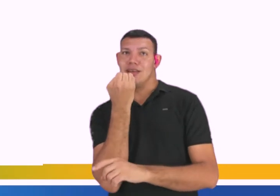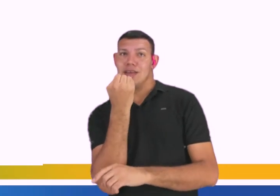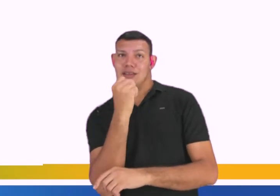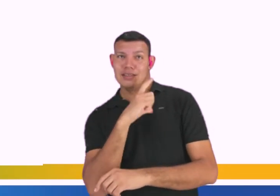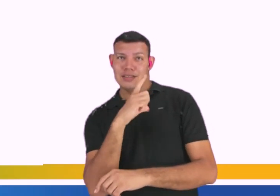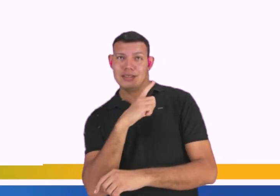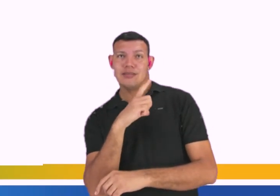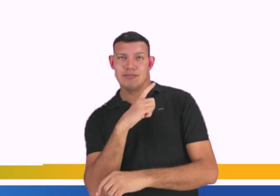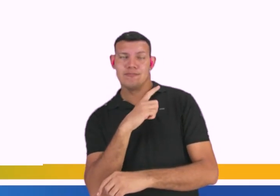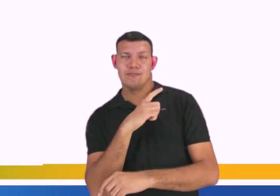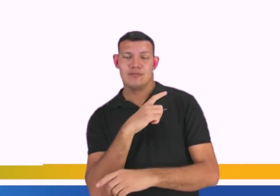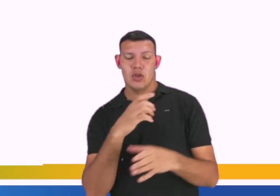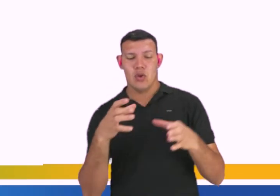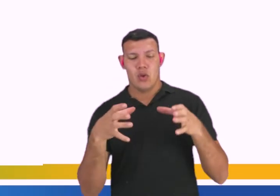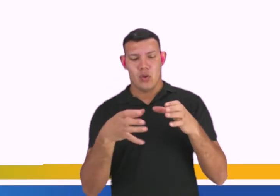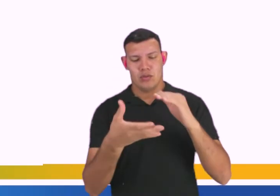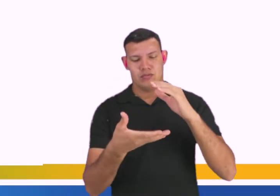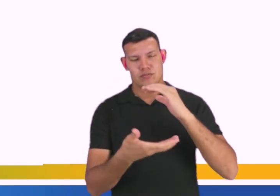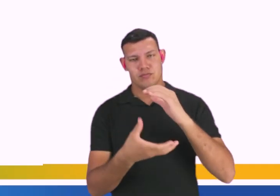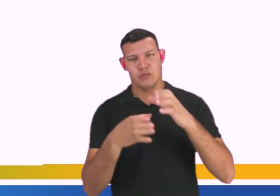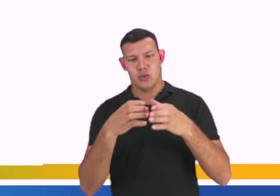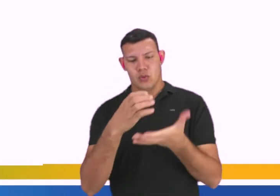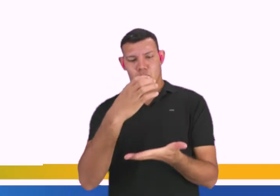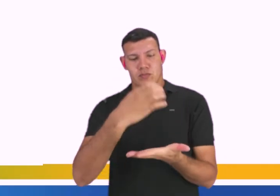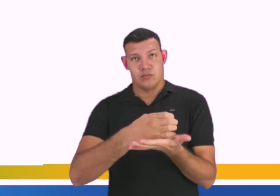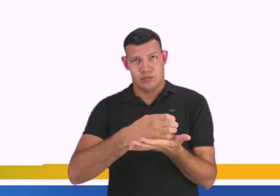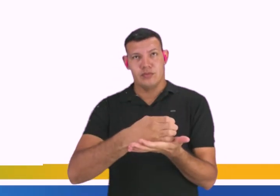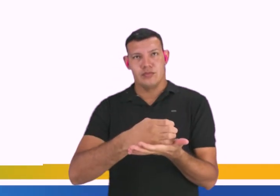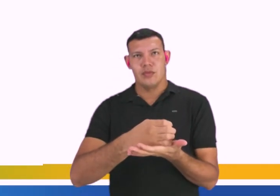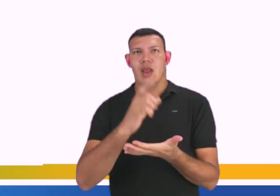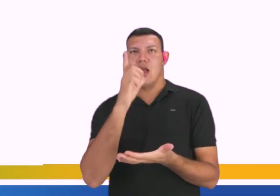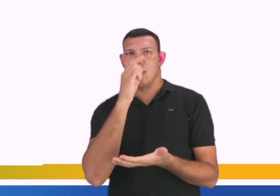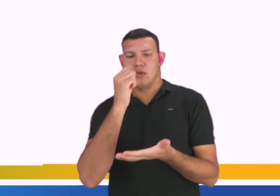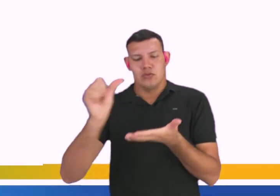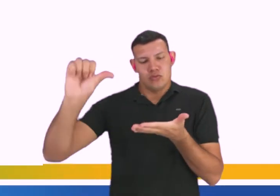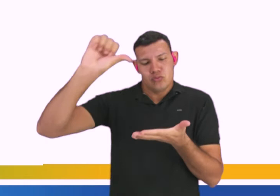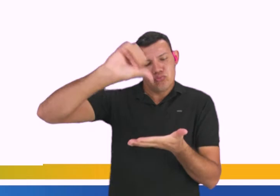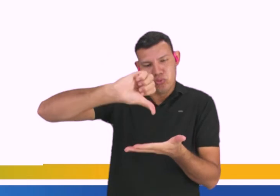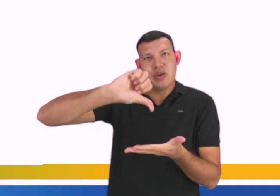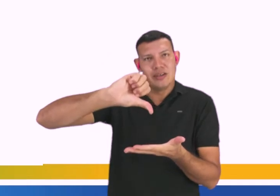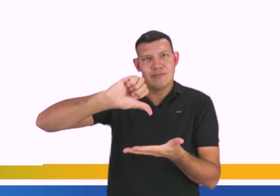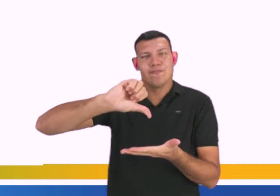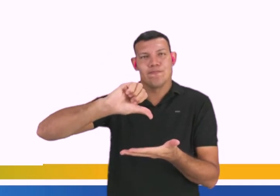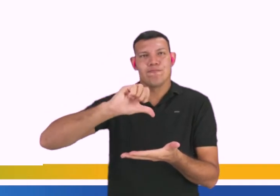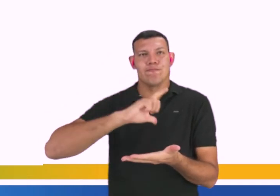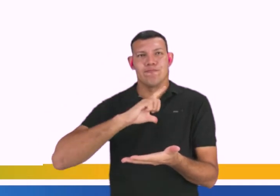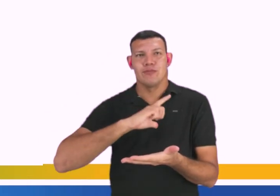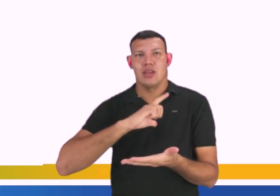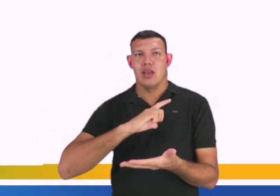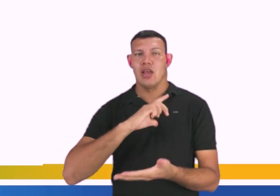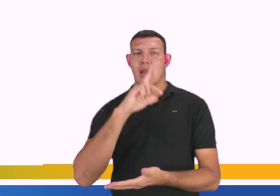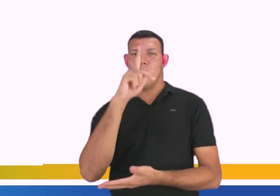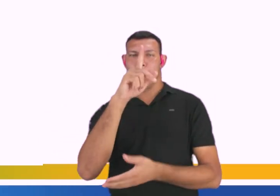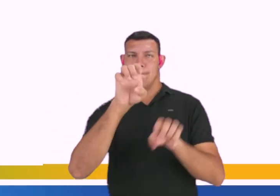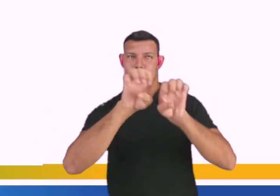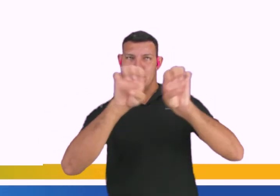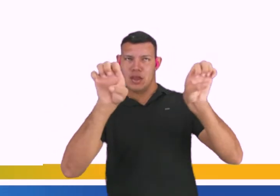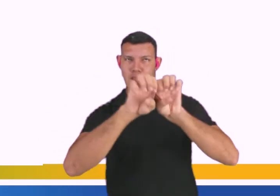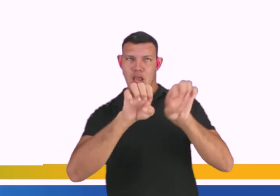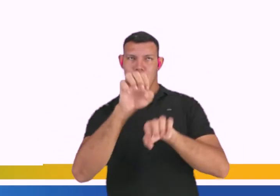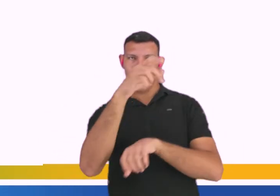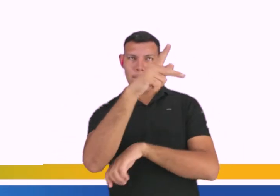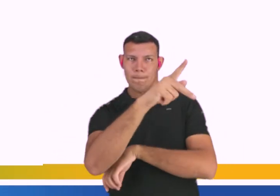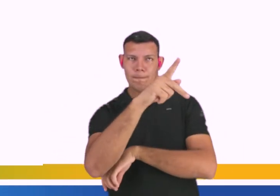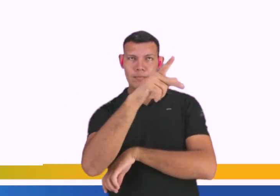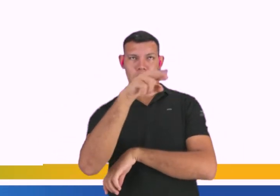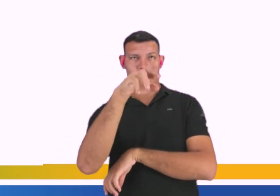um copo com água, é o valor da pressão calculada por dgH, não é, por exemplo, a